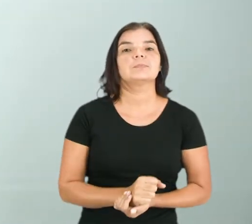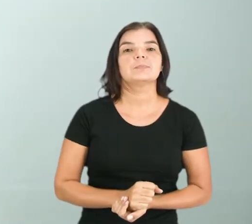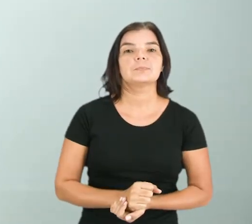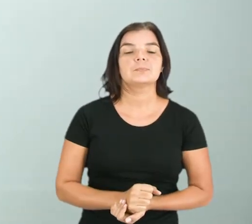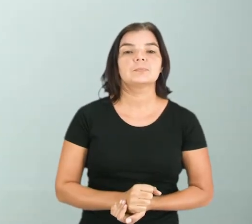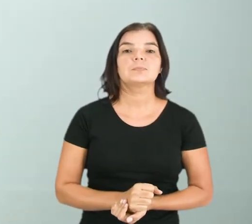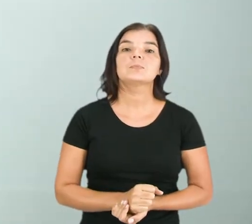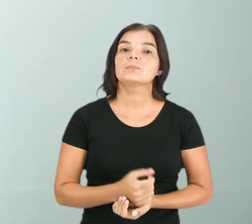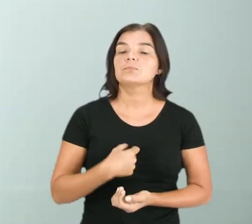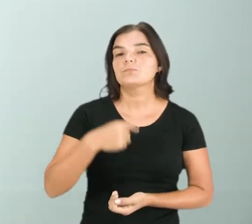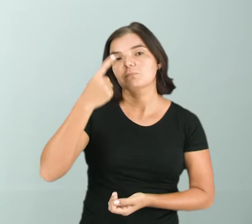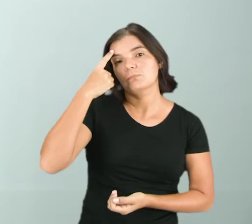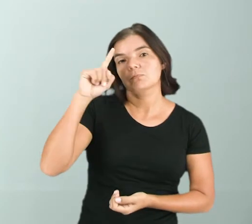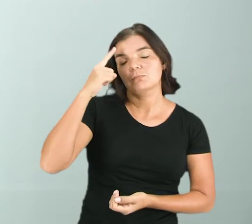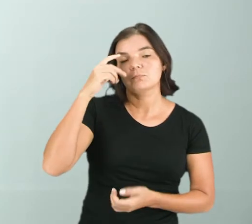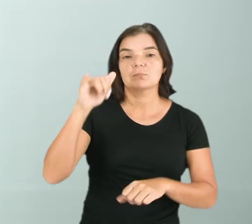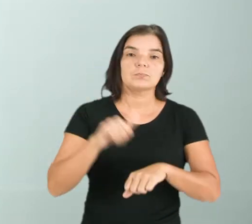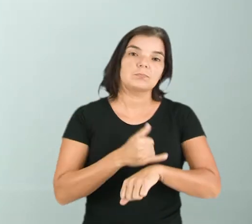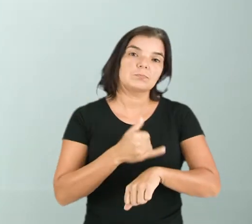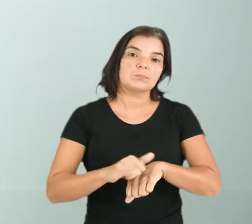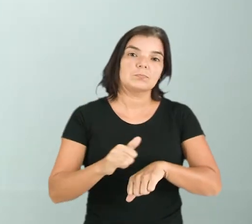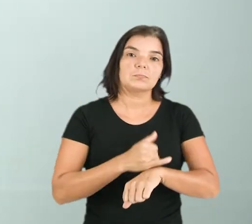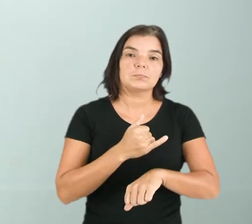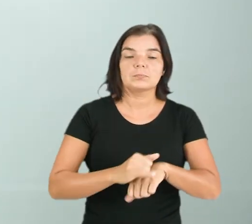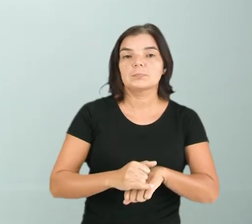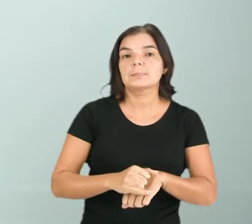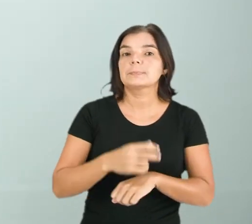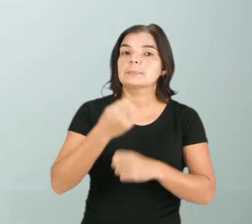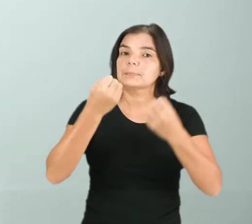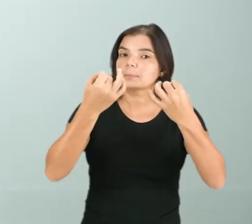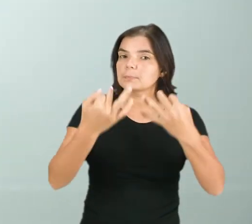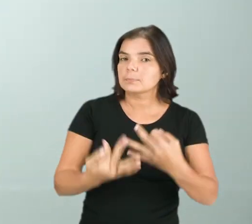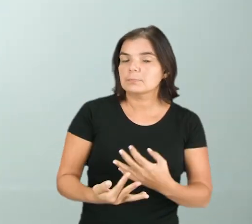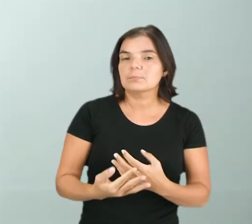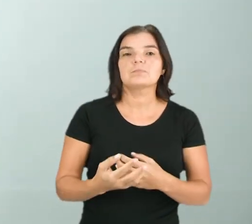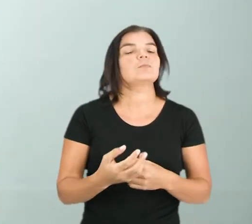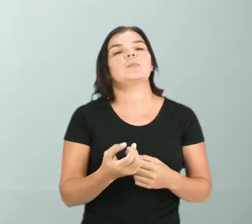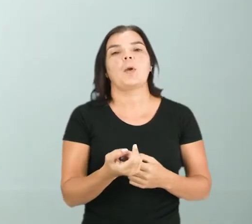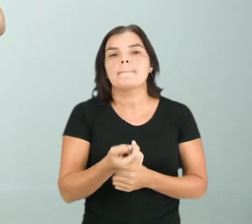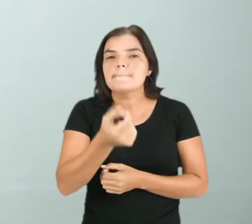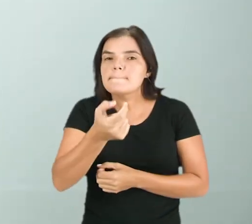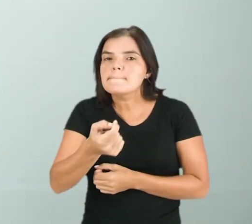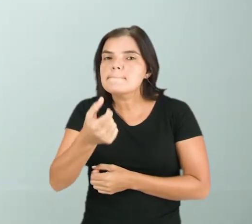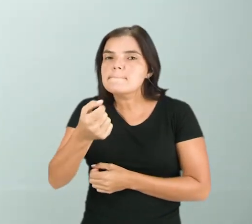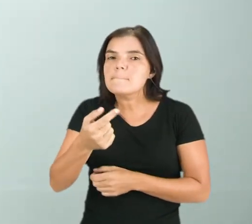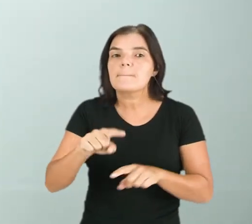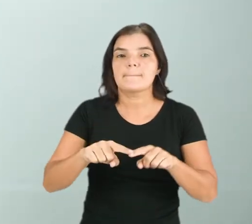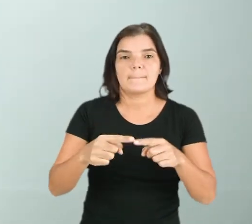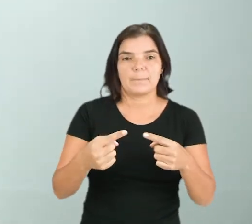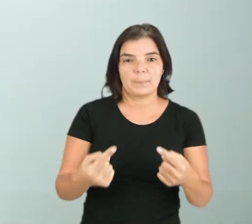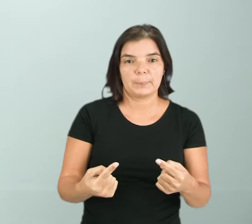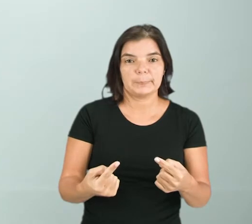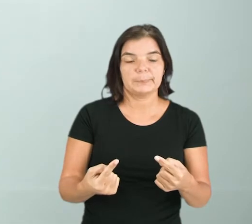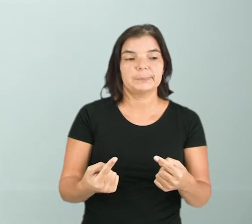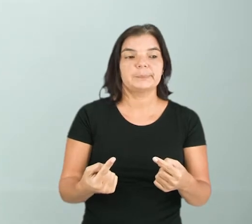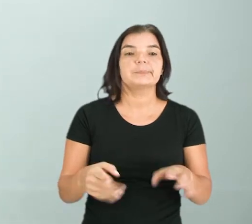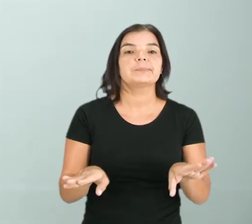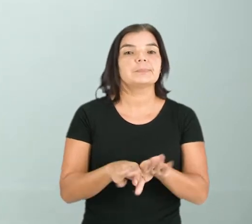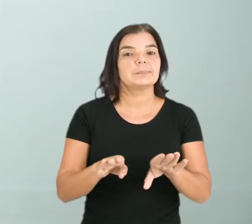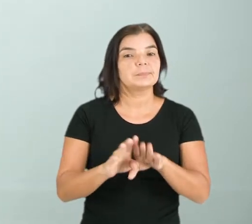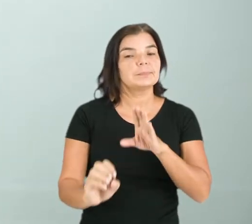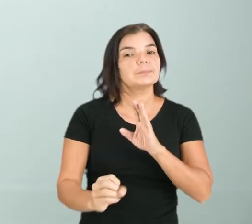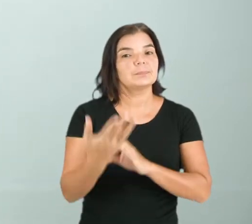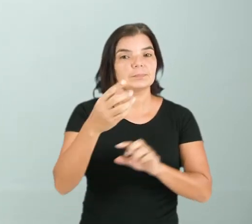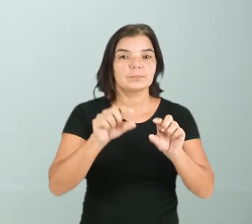números, nós criávamos estratégias para contar, pedrinha, risco, mas assim também aconteceu